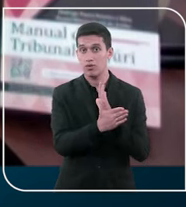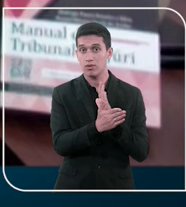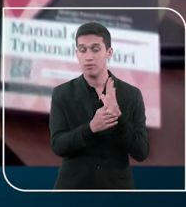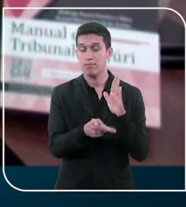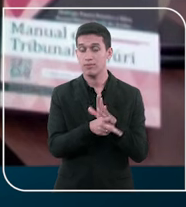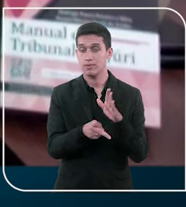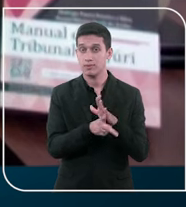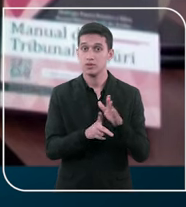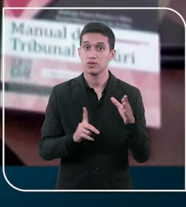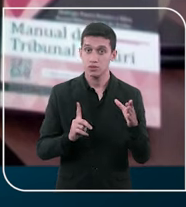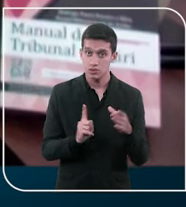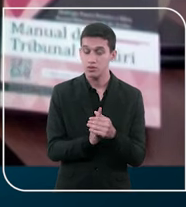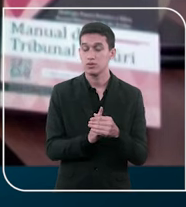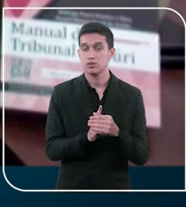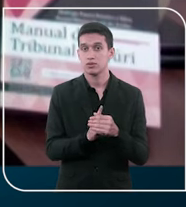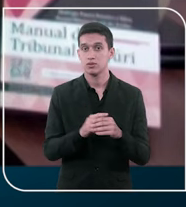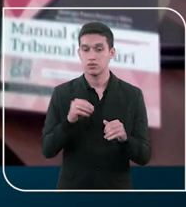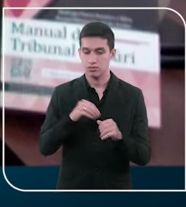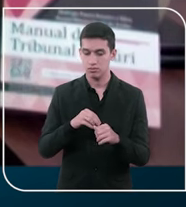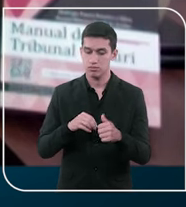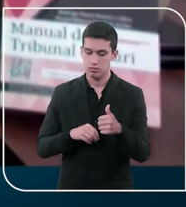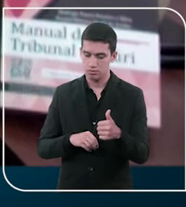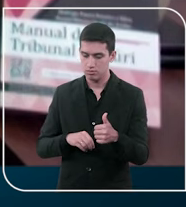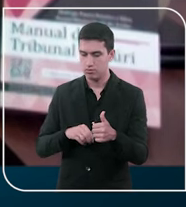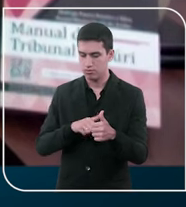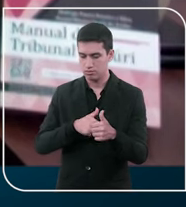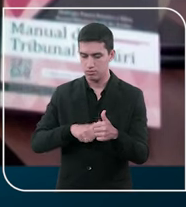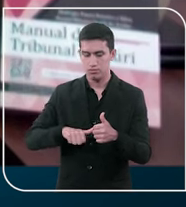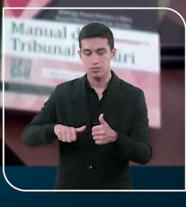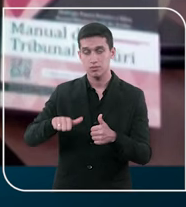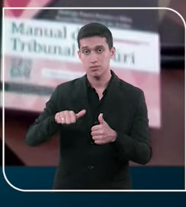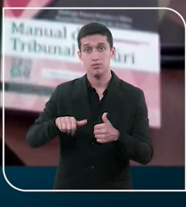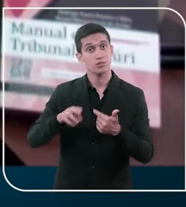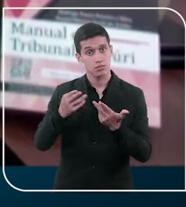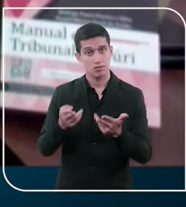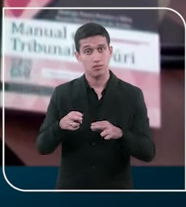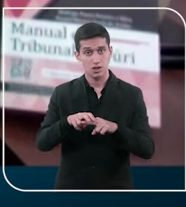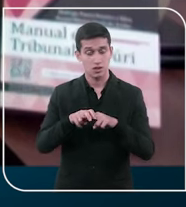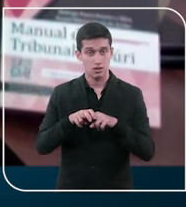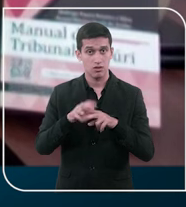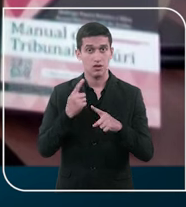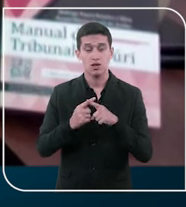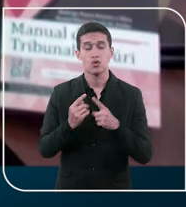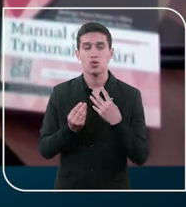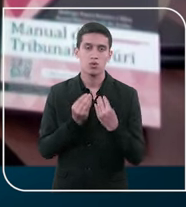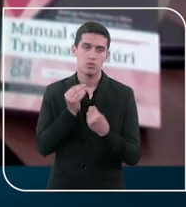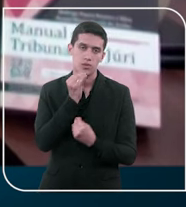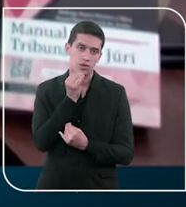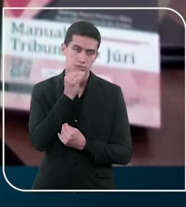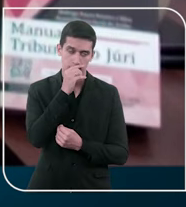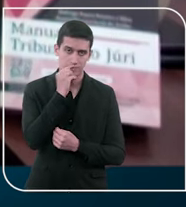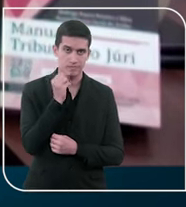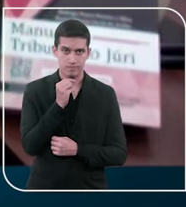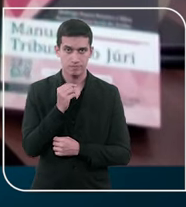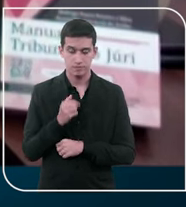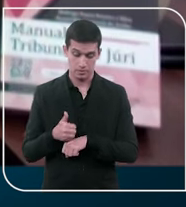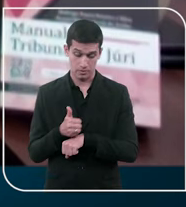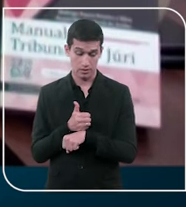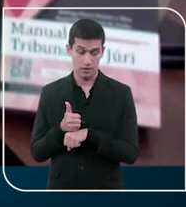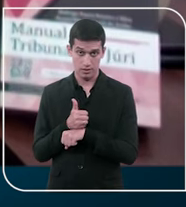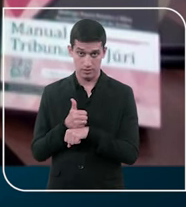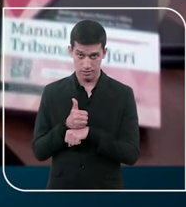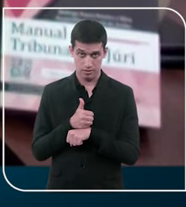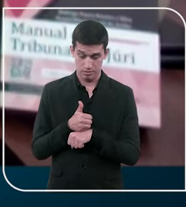fogem da participação do júri popular. E justamente por isso, porque como é que, por exemplo, um